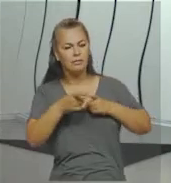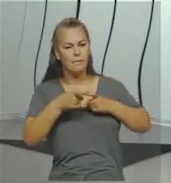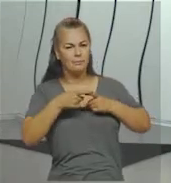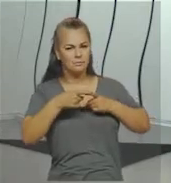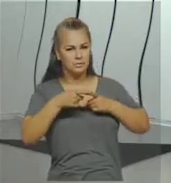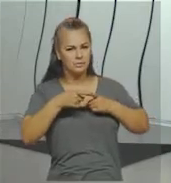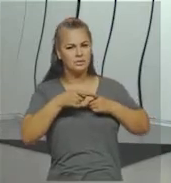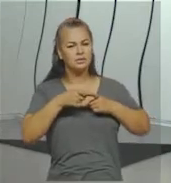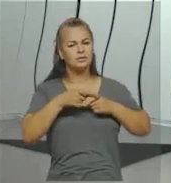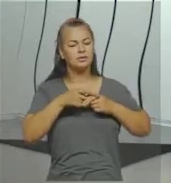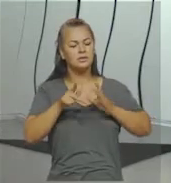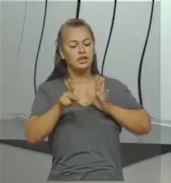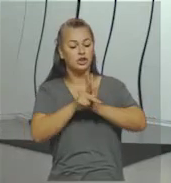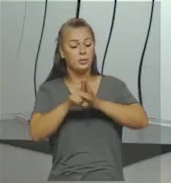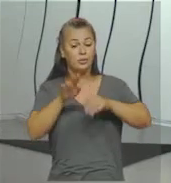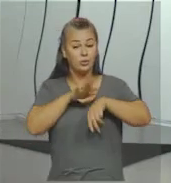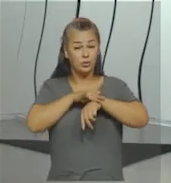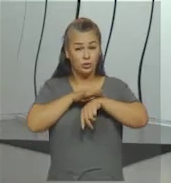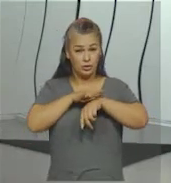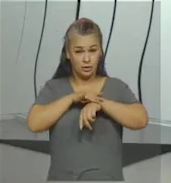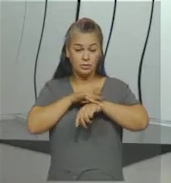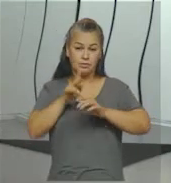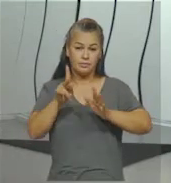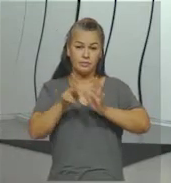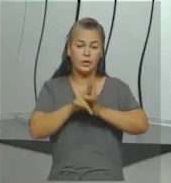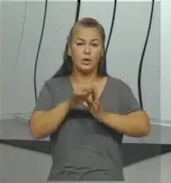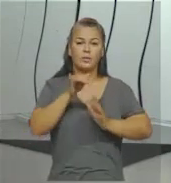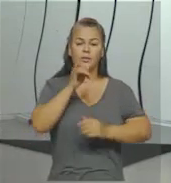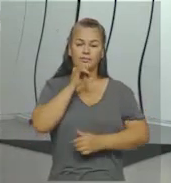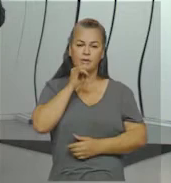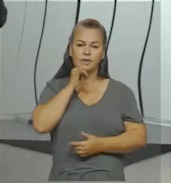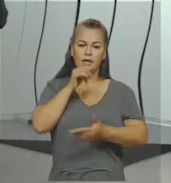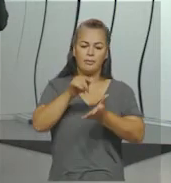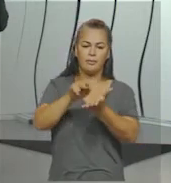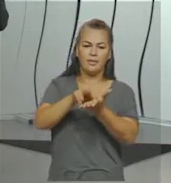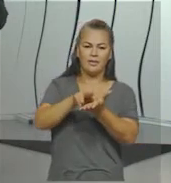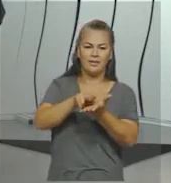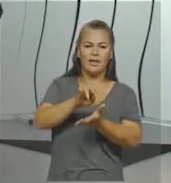Parkinson, epilepsia, tá? Nós temos aí, sim,